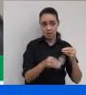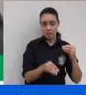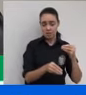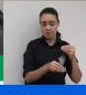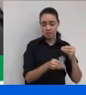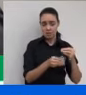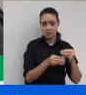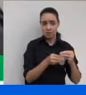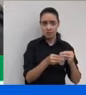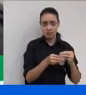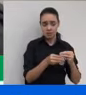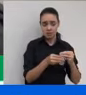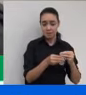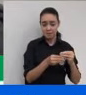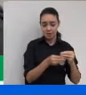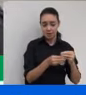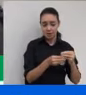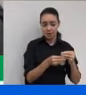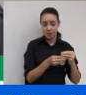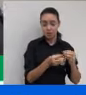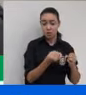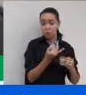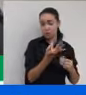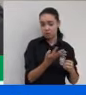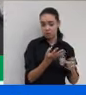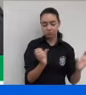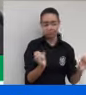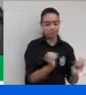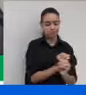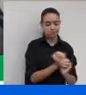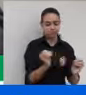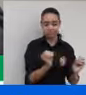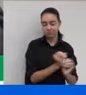Legislativa Quanto tem para soua nenhum